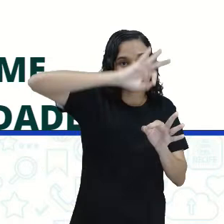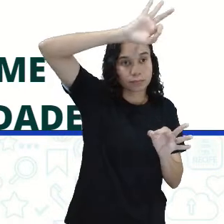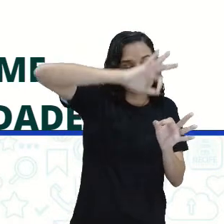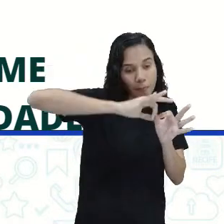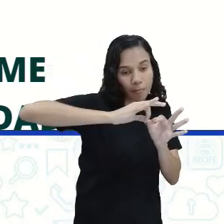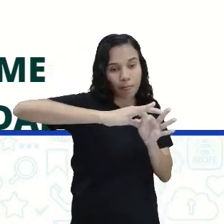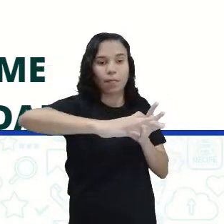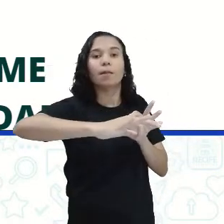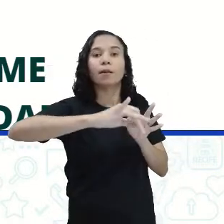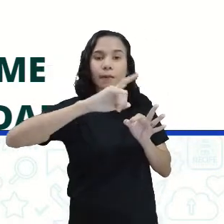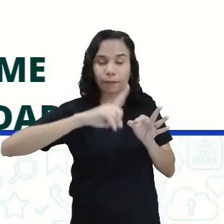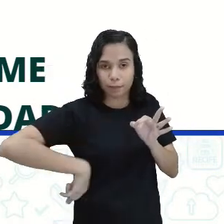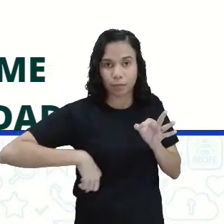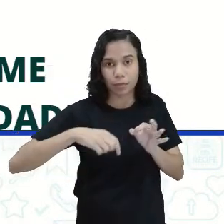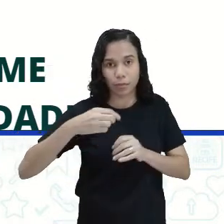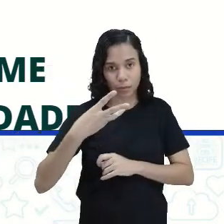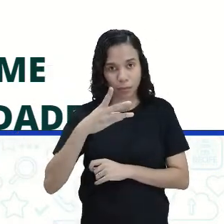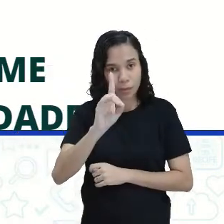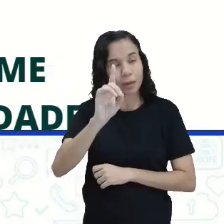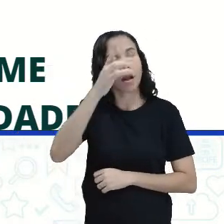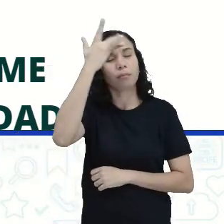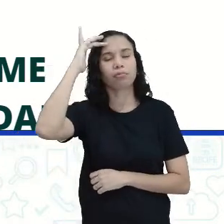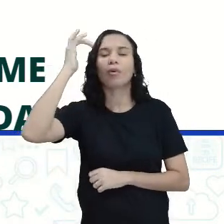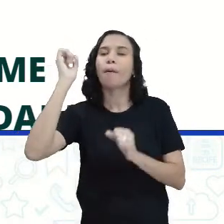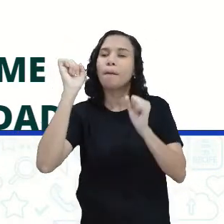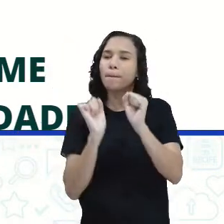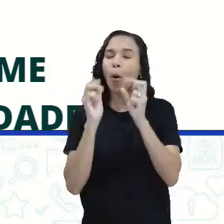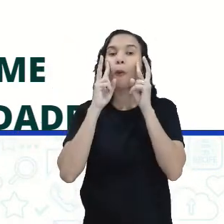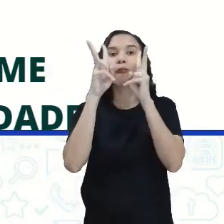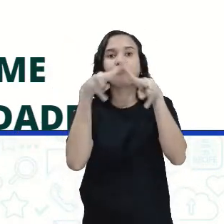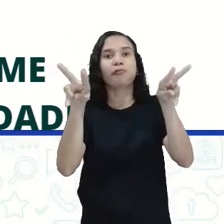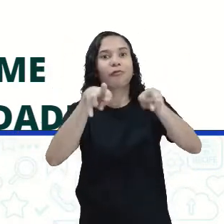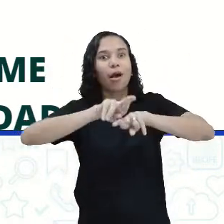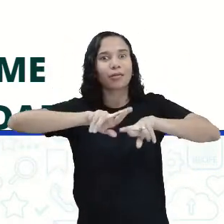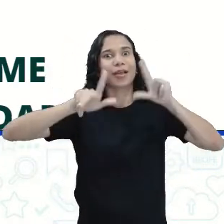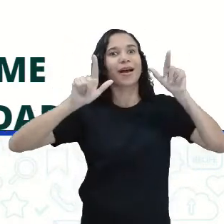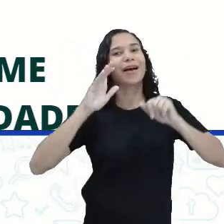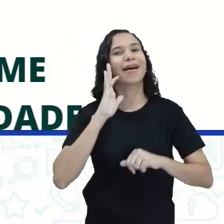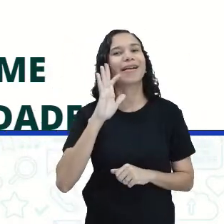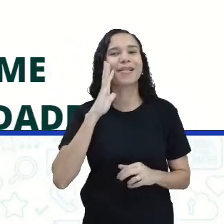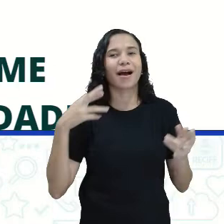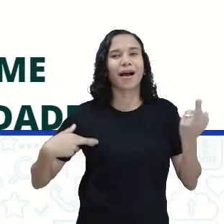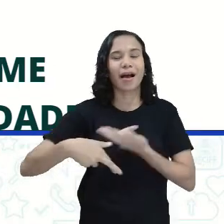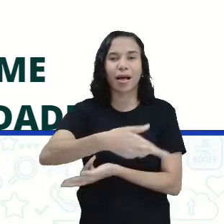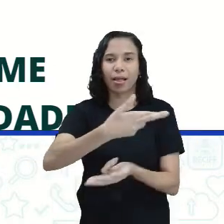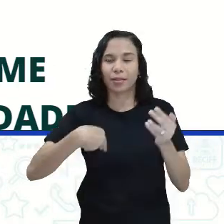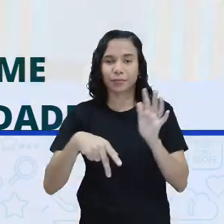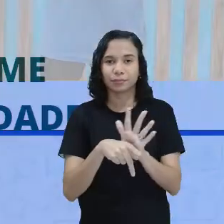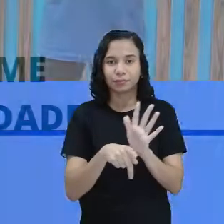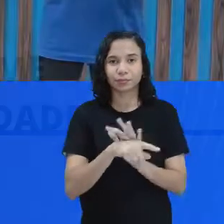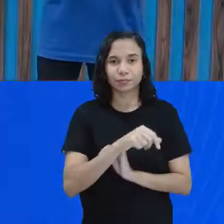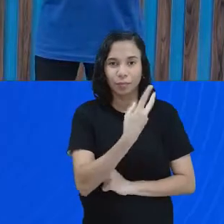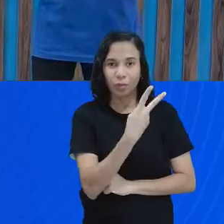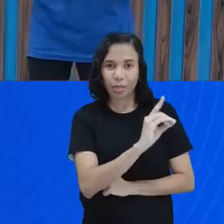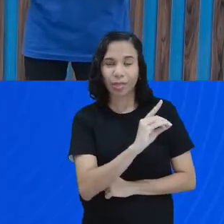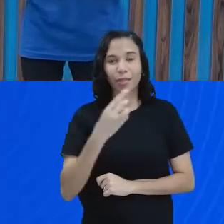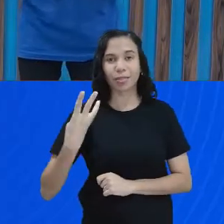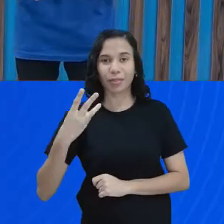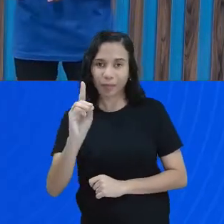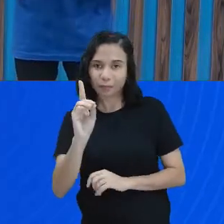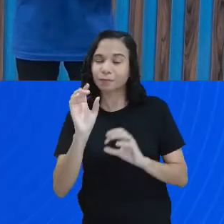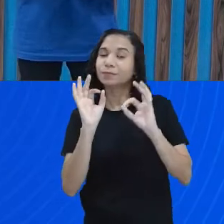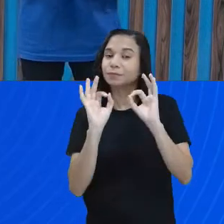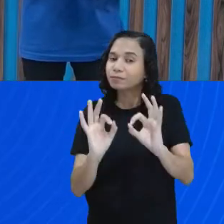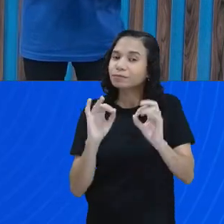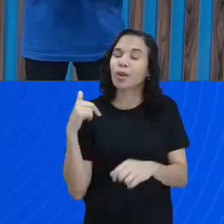largura e altura. 3 dimensões. Você vai ver aí que vai ser massa aí a relação de bidimensional com